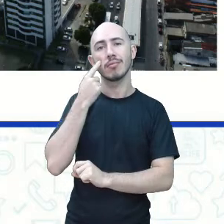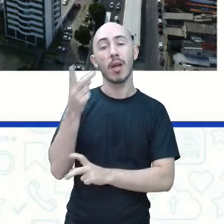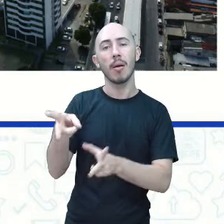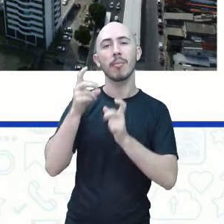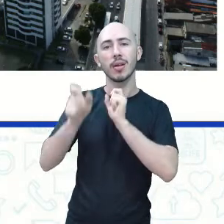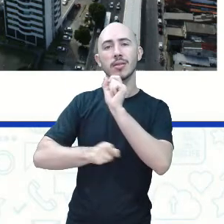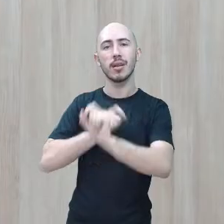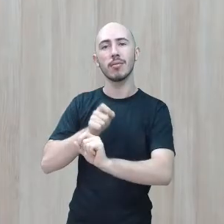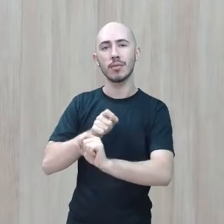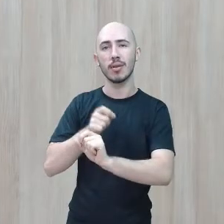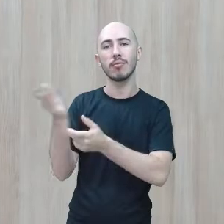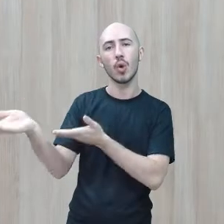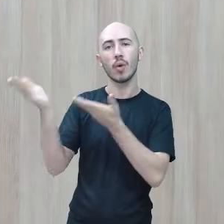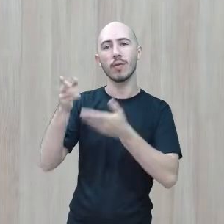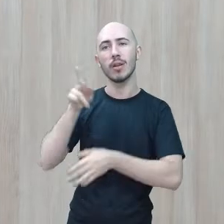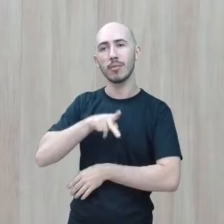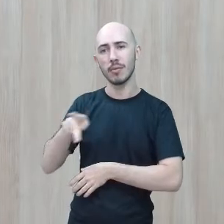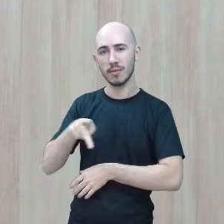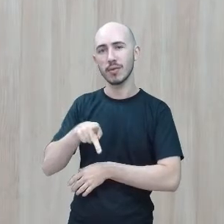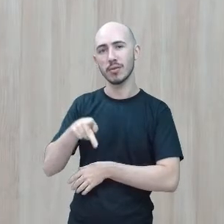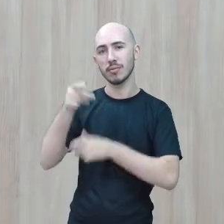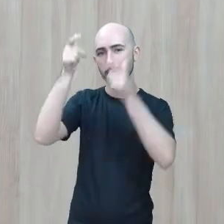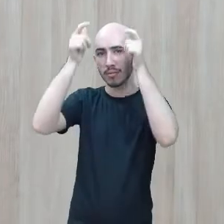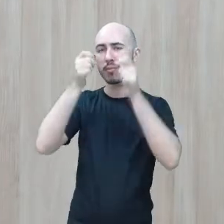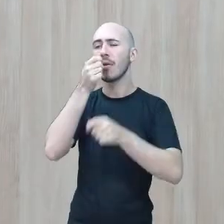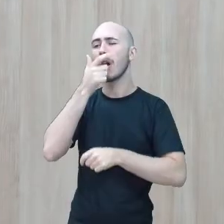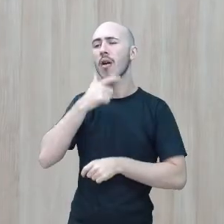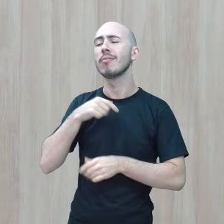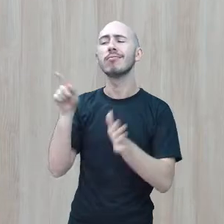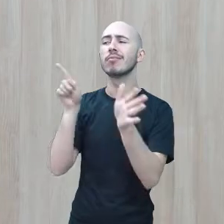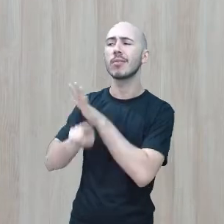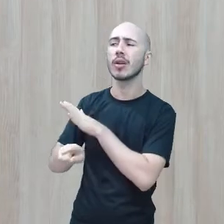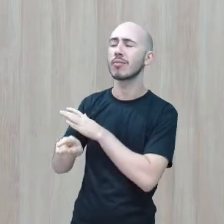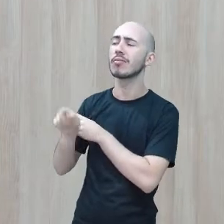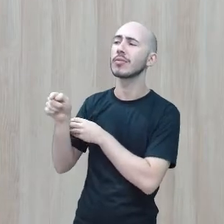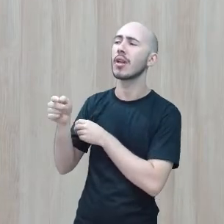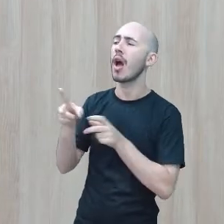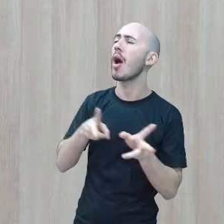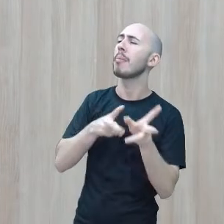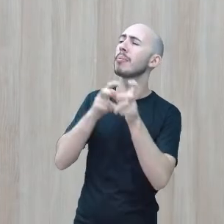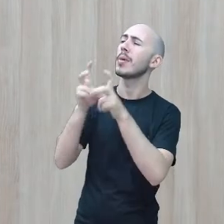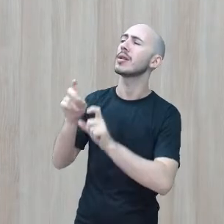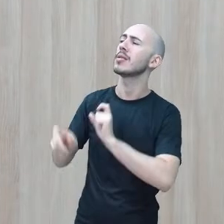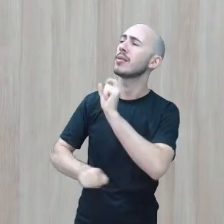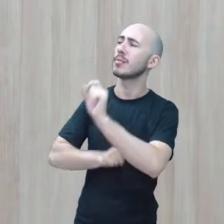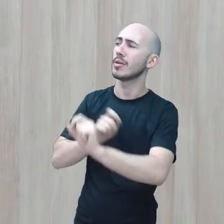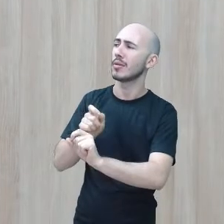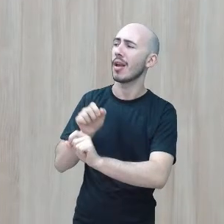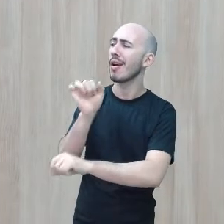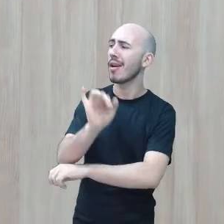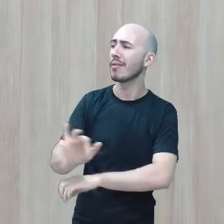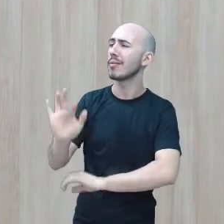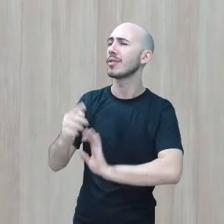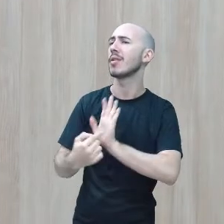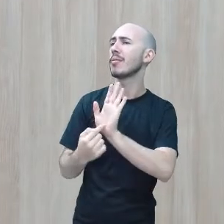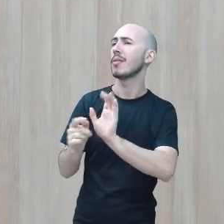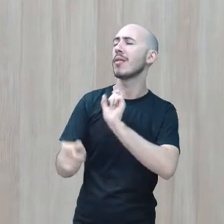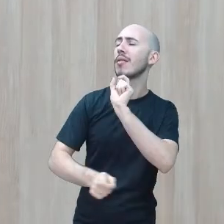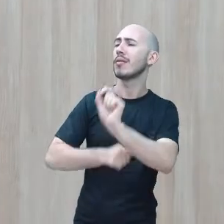chamar o professor Alami para fazer uma participação. O que é que a gente pode observar, hein? Será que essas imagens